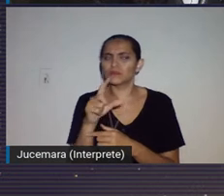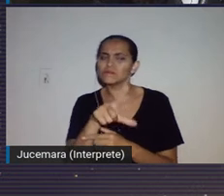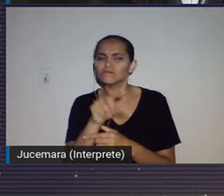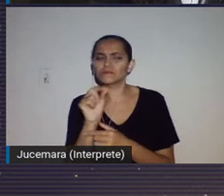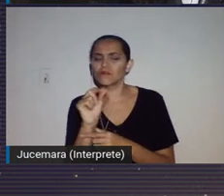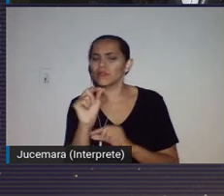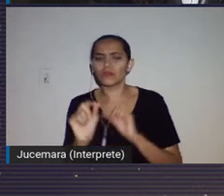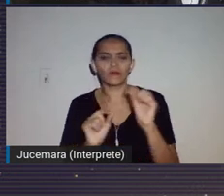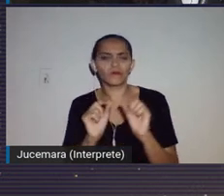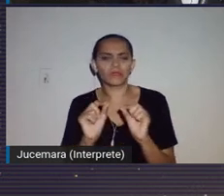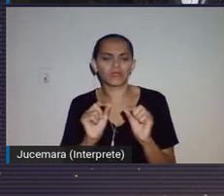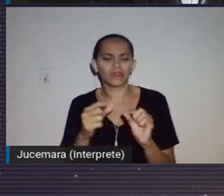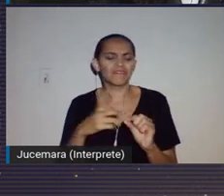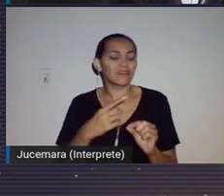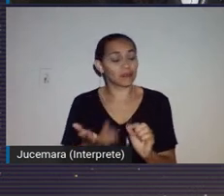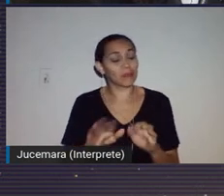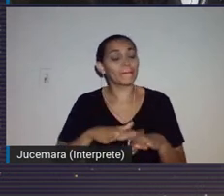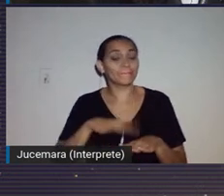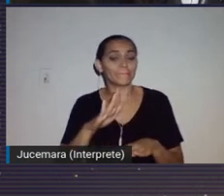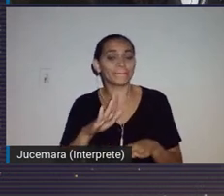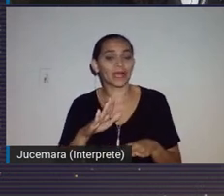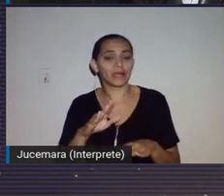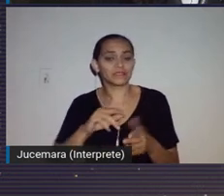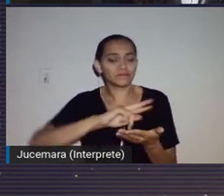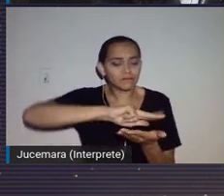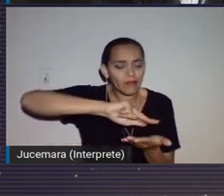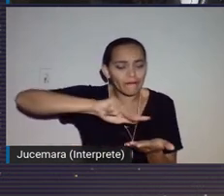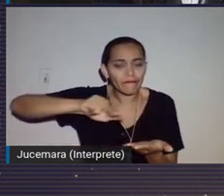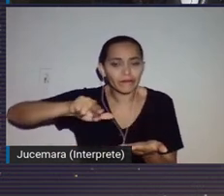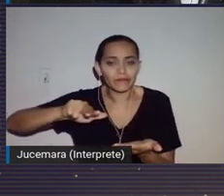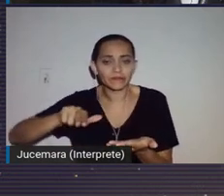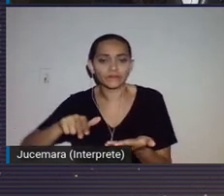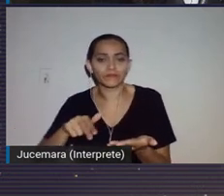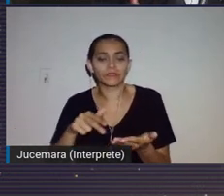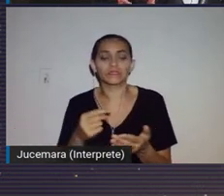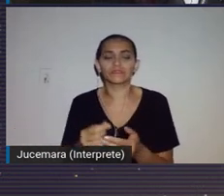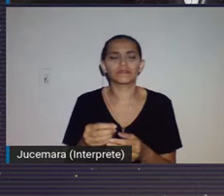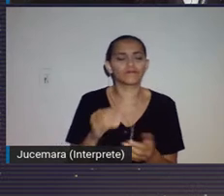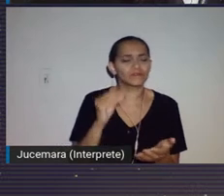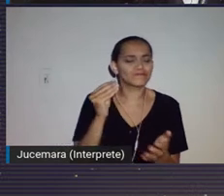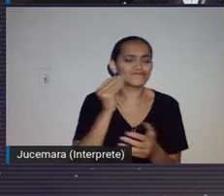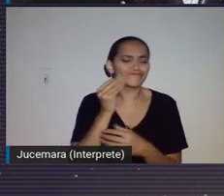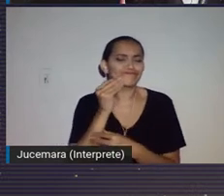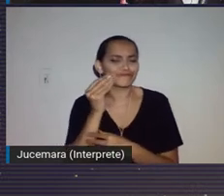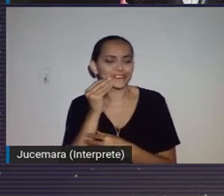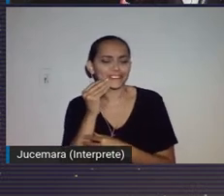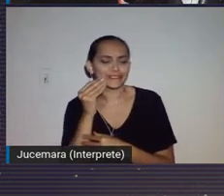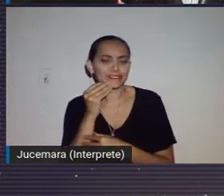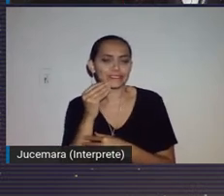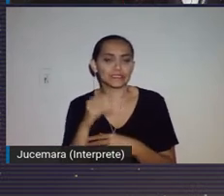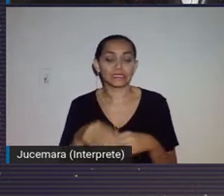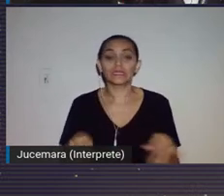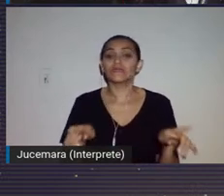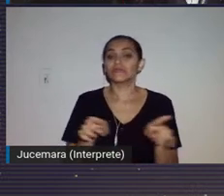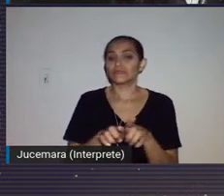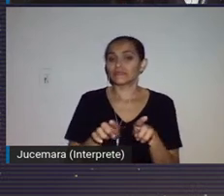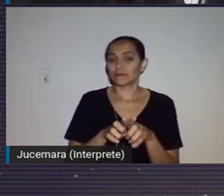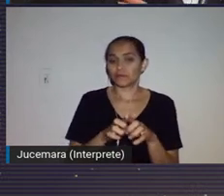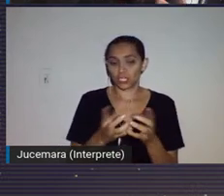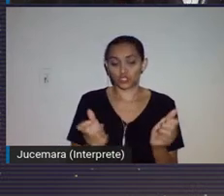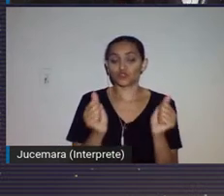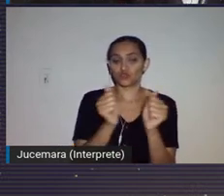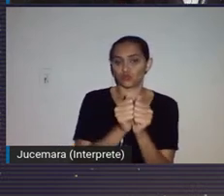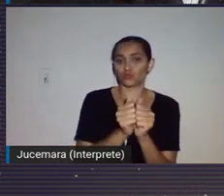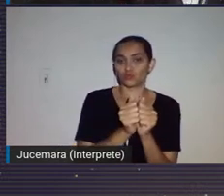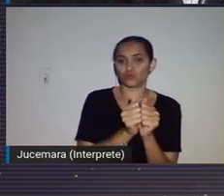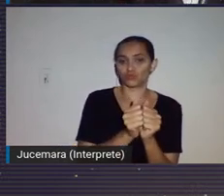eu queria fazer mais coisas relacionadas aí a se tivesse a oportunidade. Em paralelo a isso também, aconteceu que